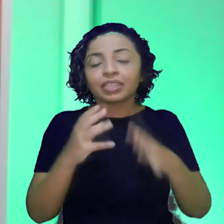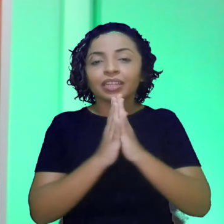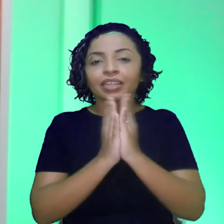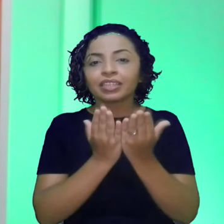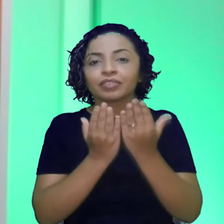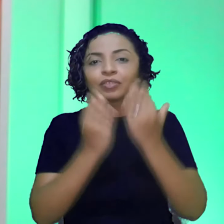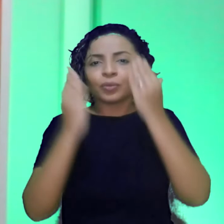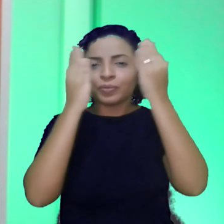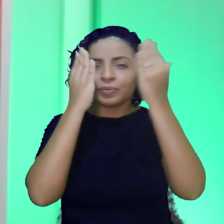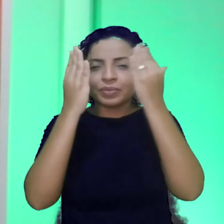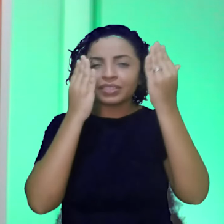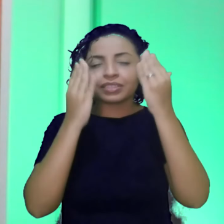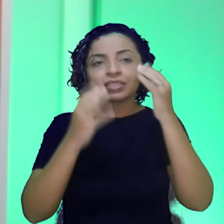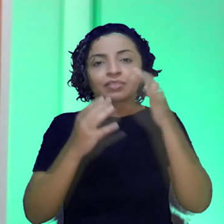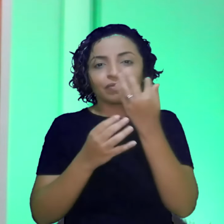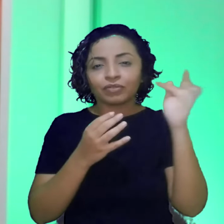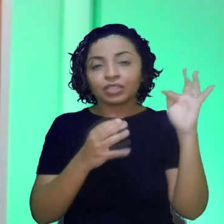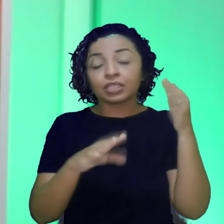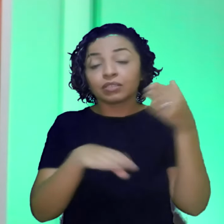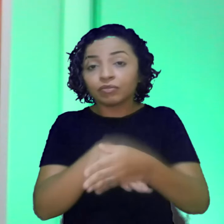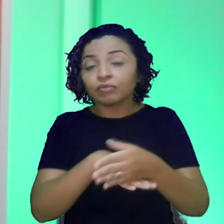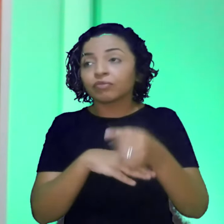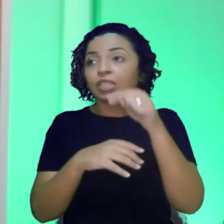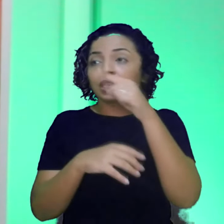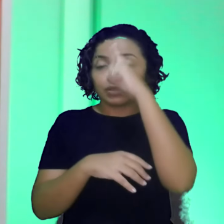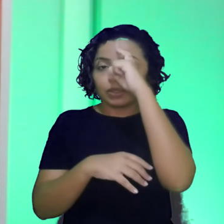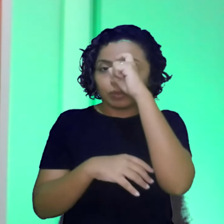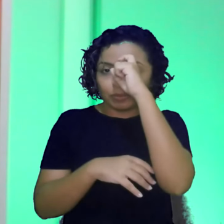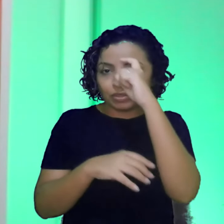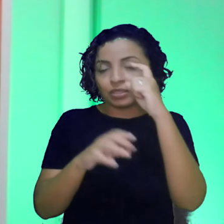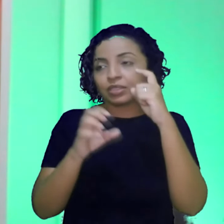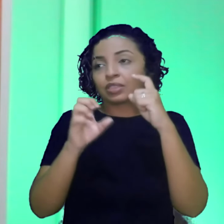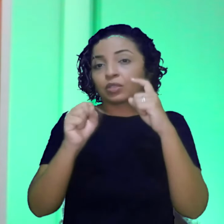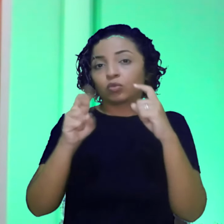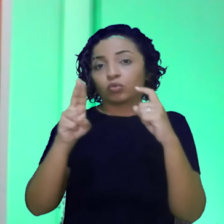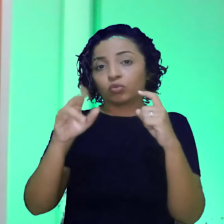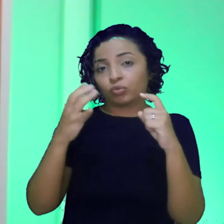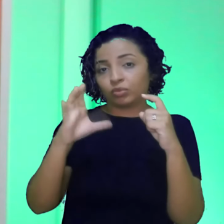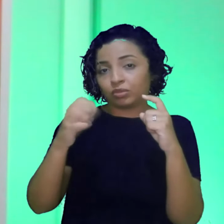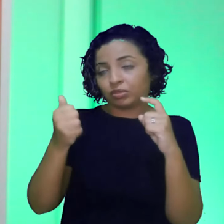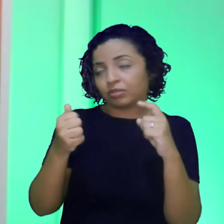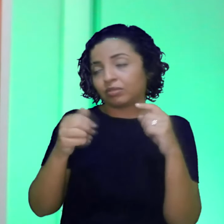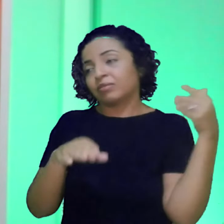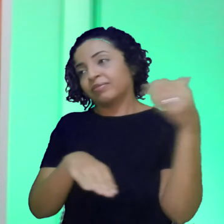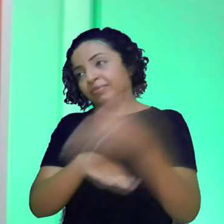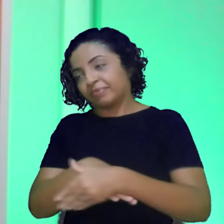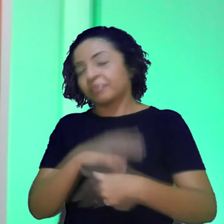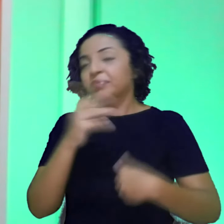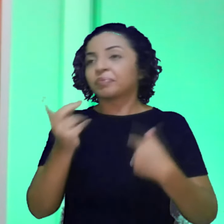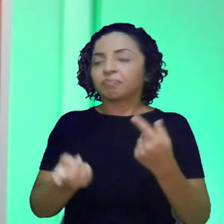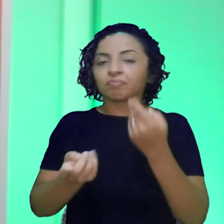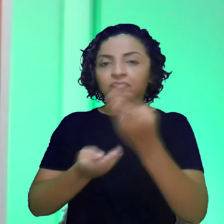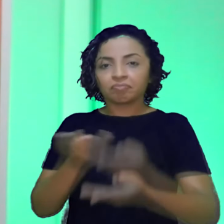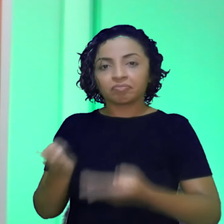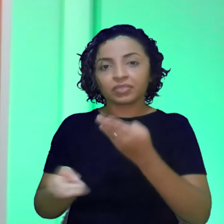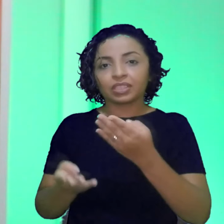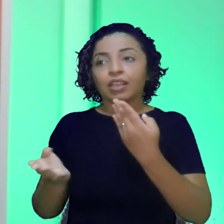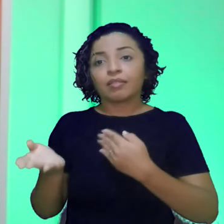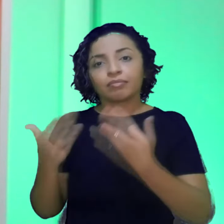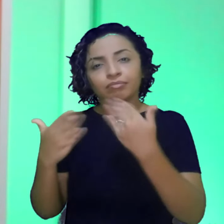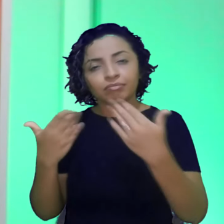jovem psiquiatra francês é convidado a trabalhar num isolado hospital suíço, mudando drasticamente de vida. E por